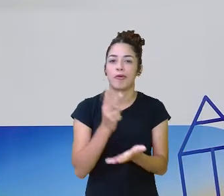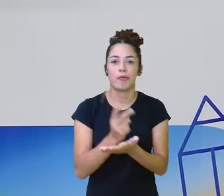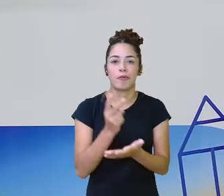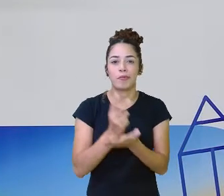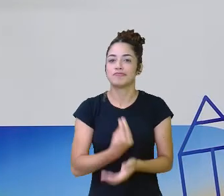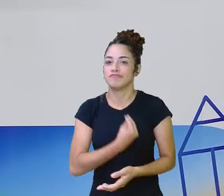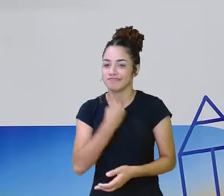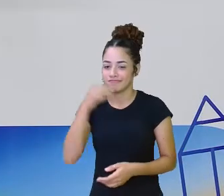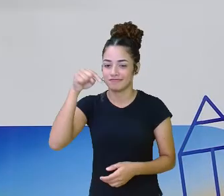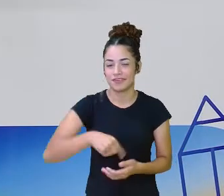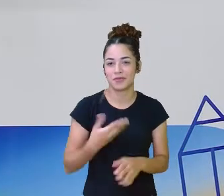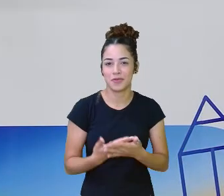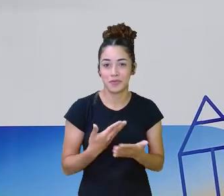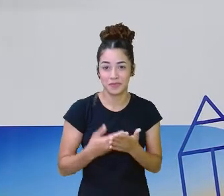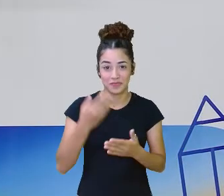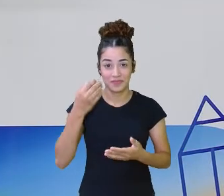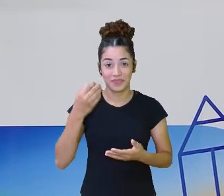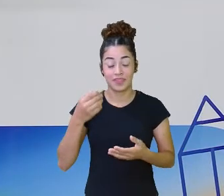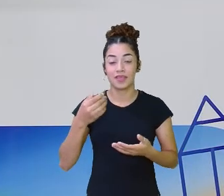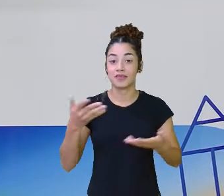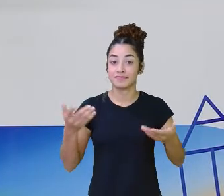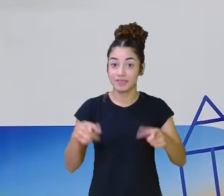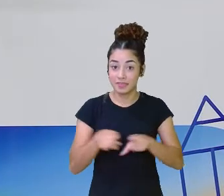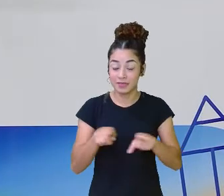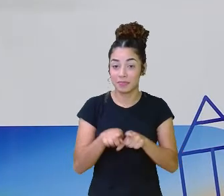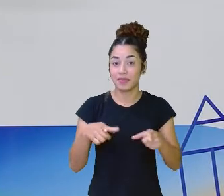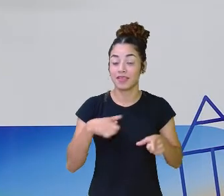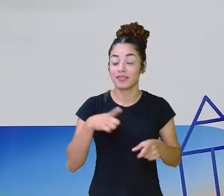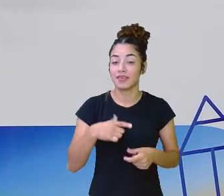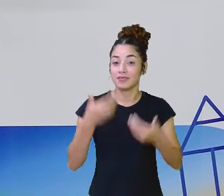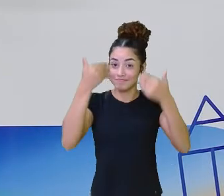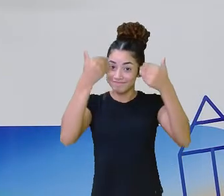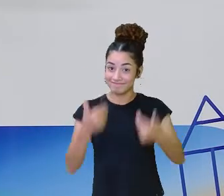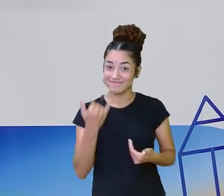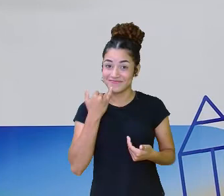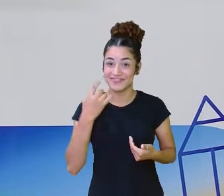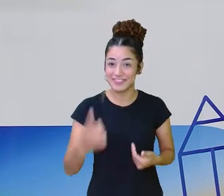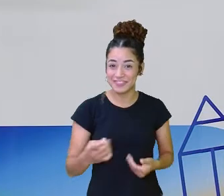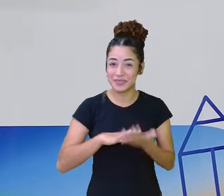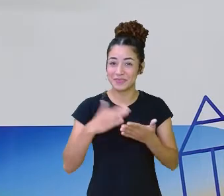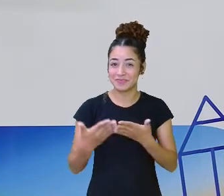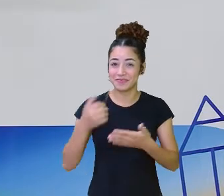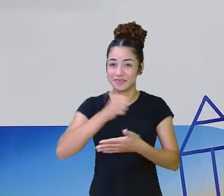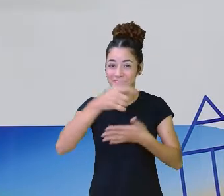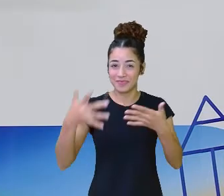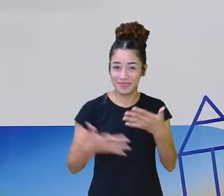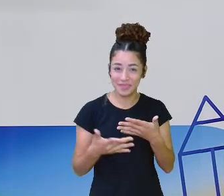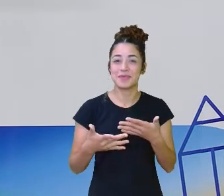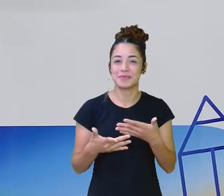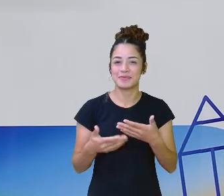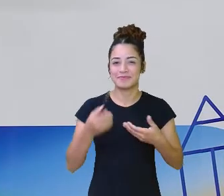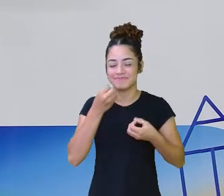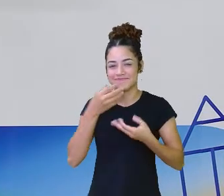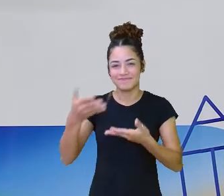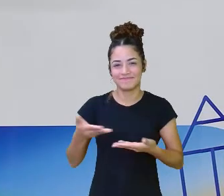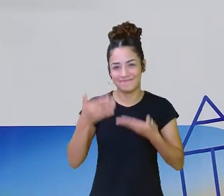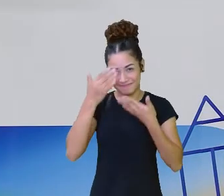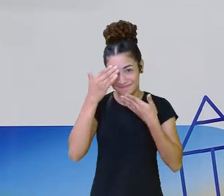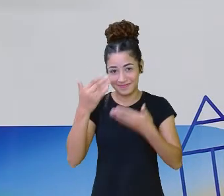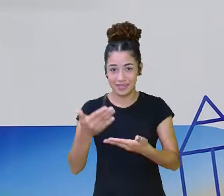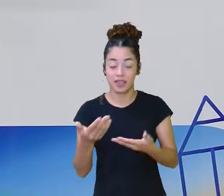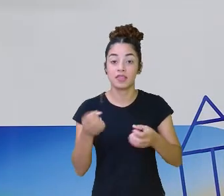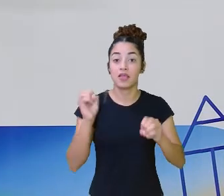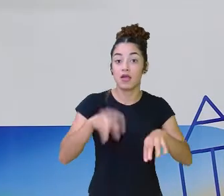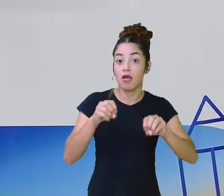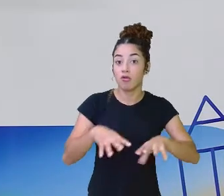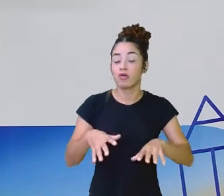ciências. E também aqui com a gente está a Ingrid, que é a nossa intérprete, seja muito bem-vinda, que está tornando a nossa aula um pouco mais acessível,